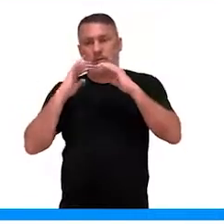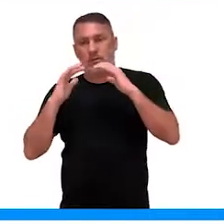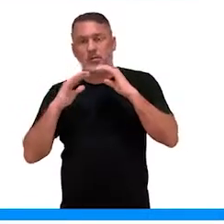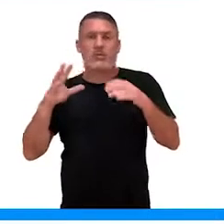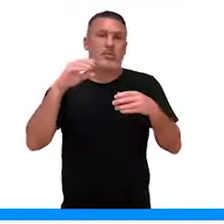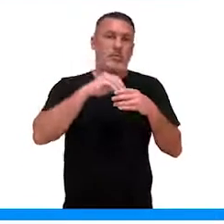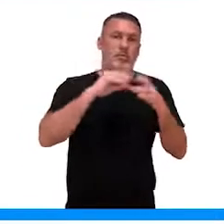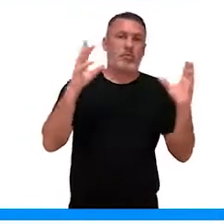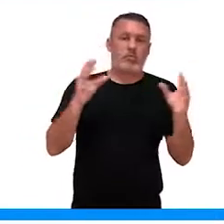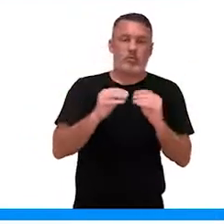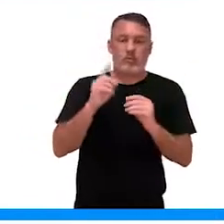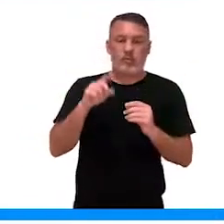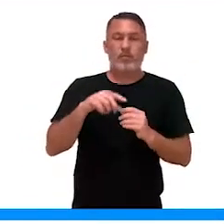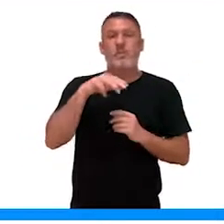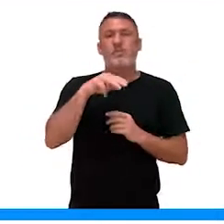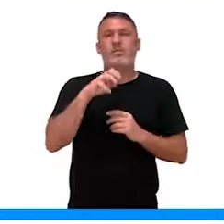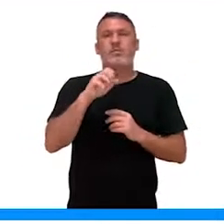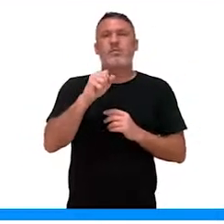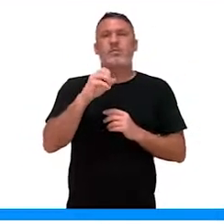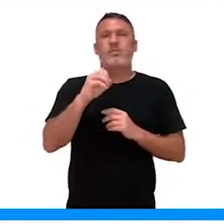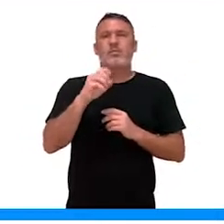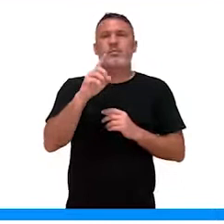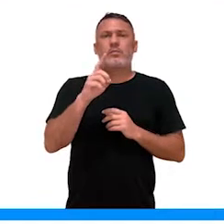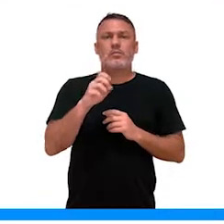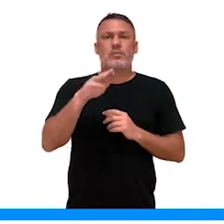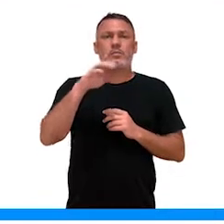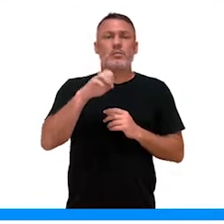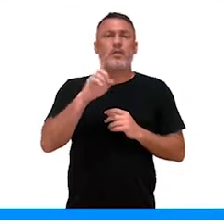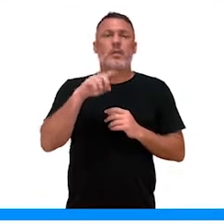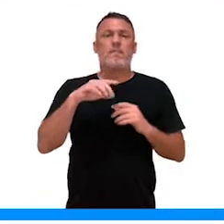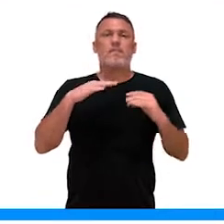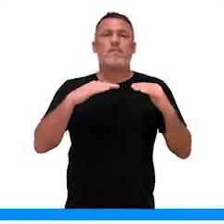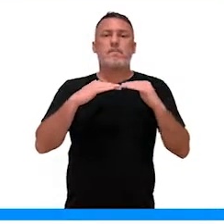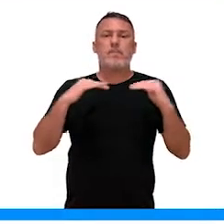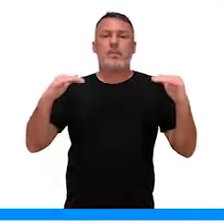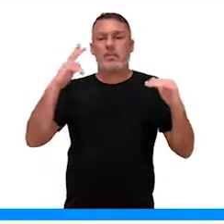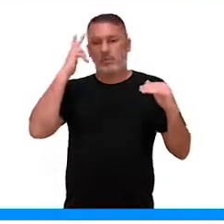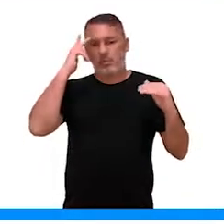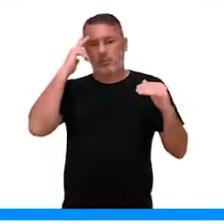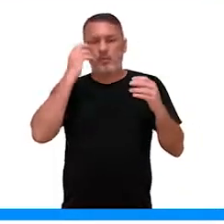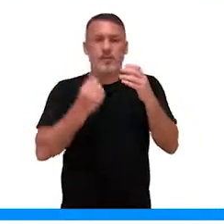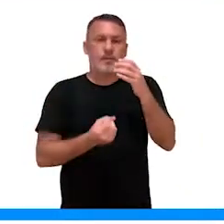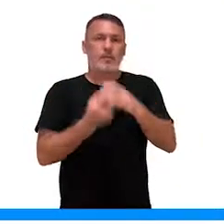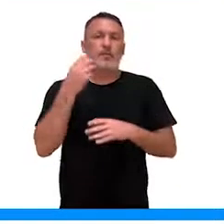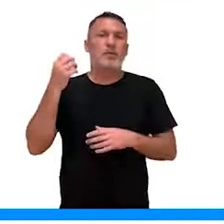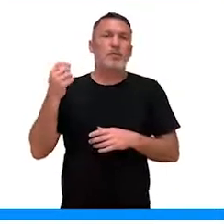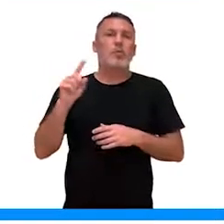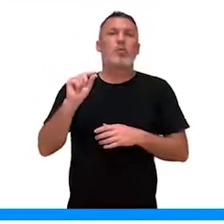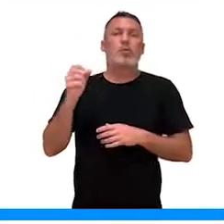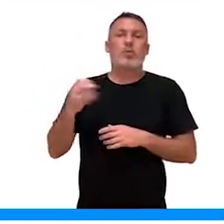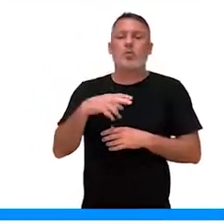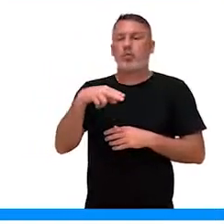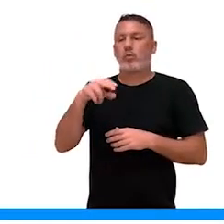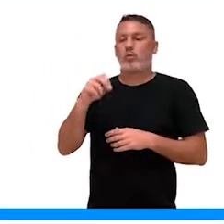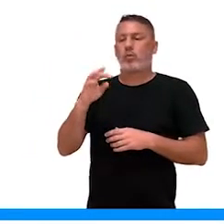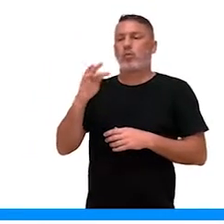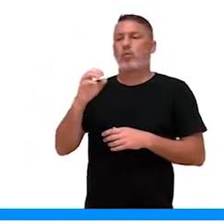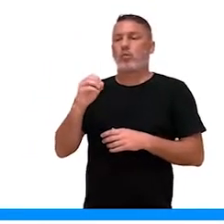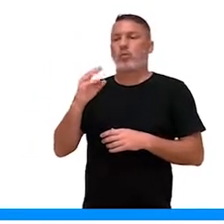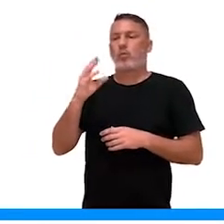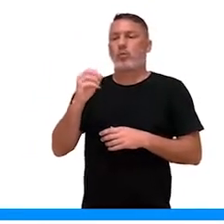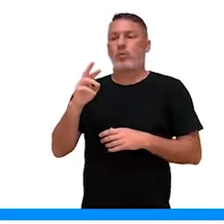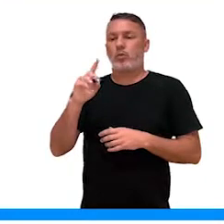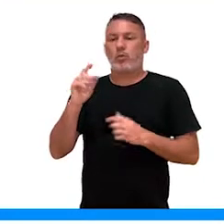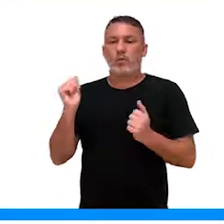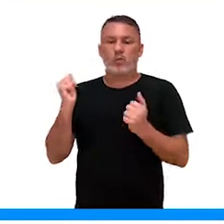ectoderme. Mesoderme, que é o tecido mediano, ele vai dar origem à notocorda, que mais tarde é